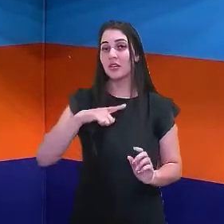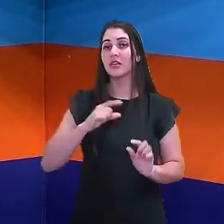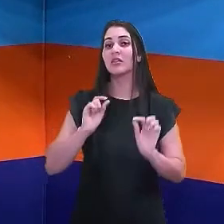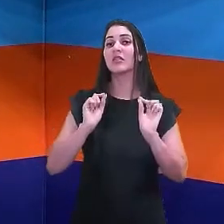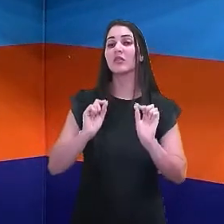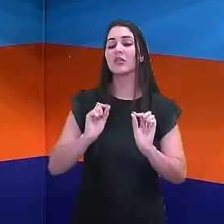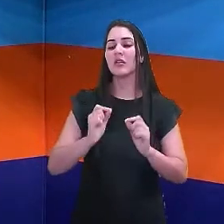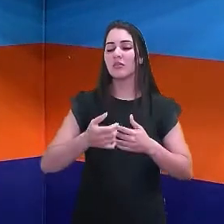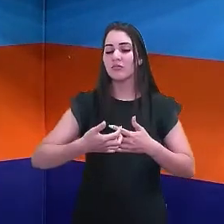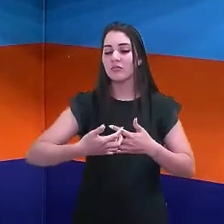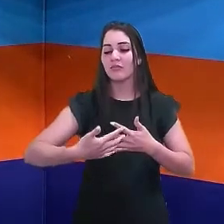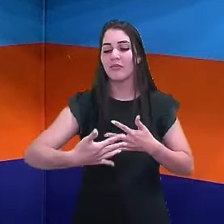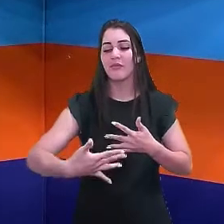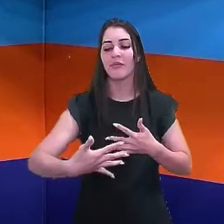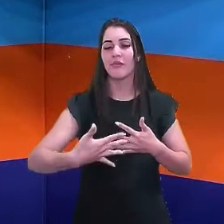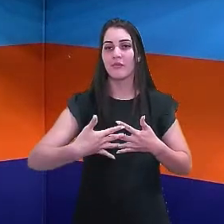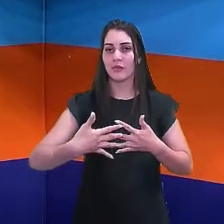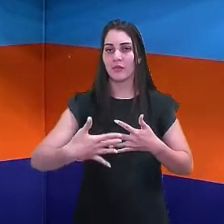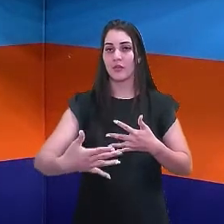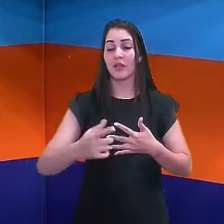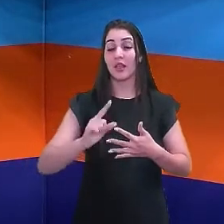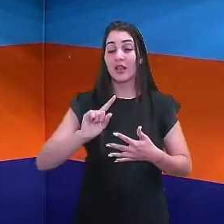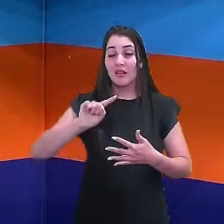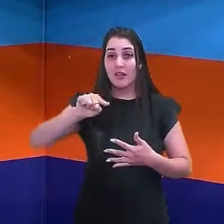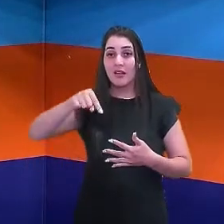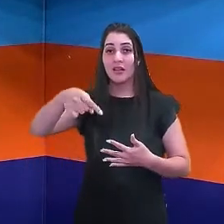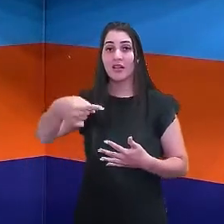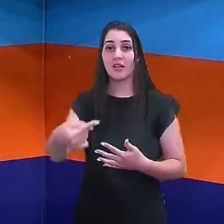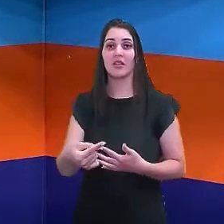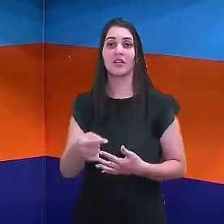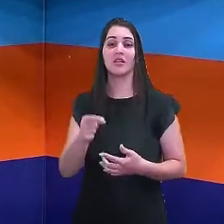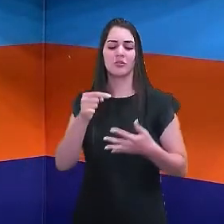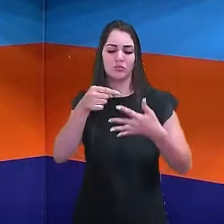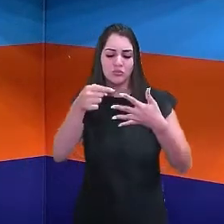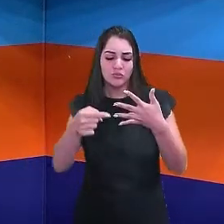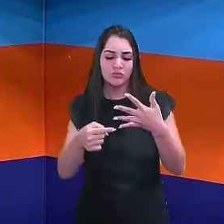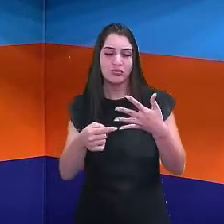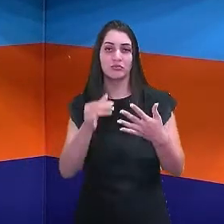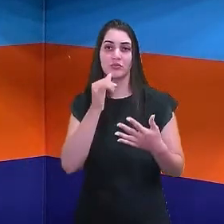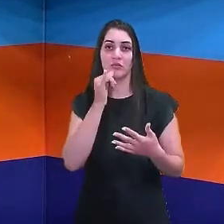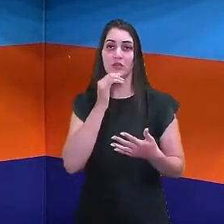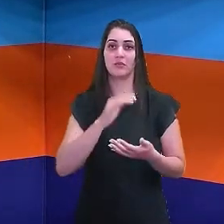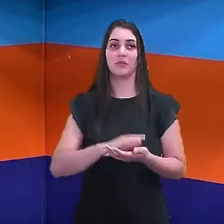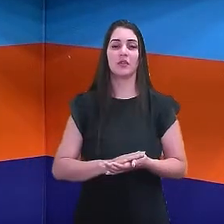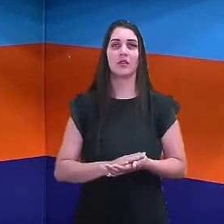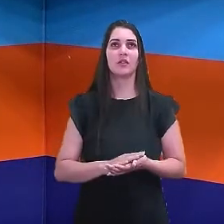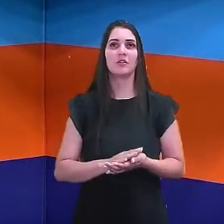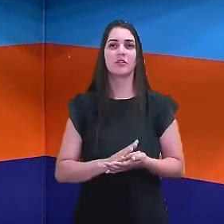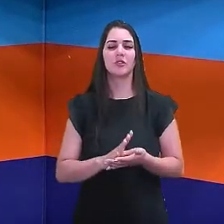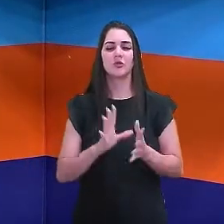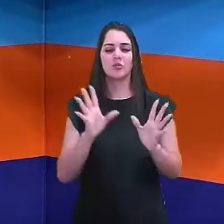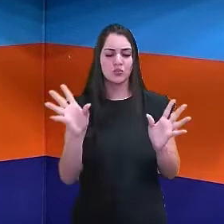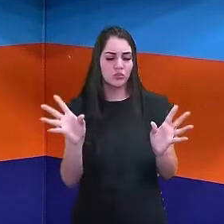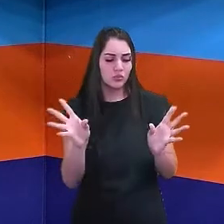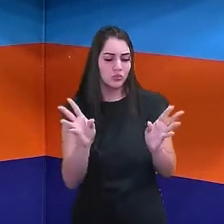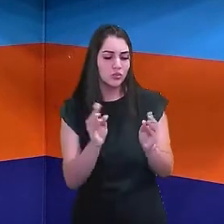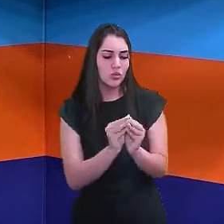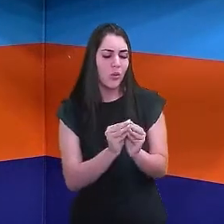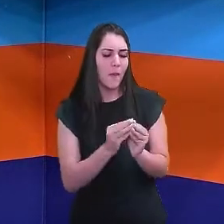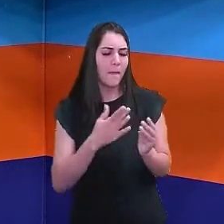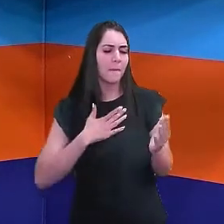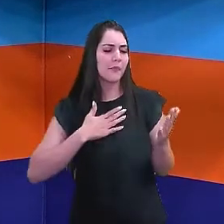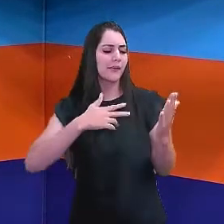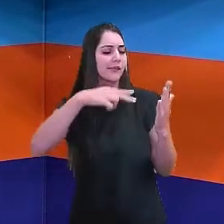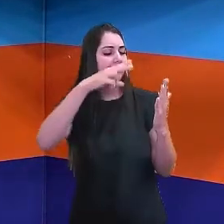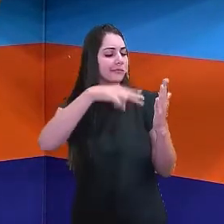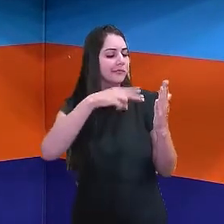uma continuidade para além do que aqueles pontos. Concluí a minha leitura